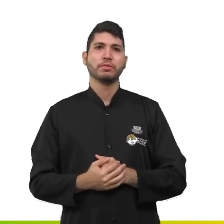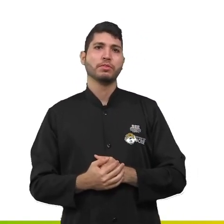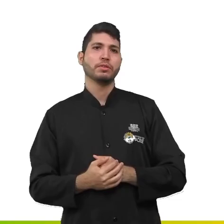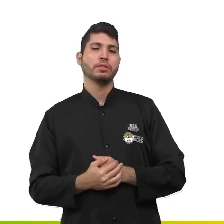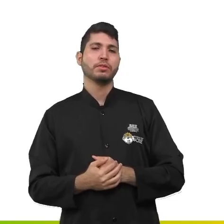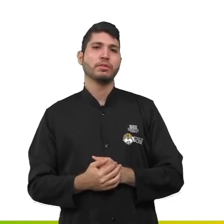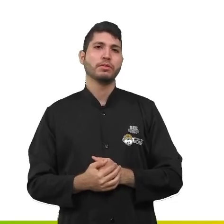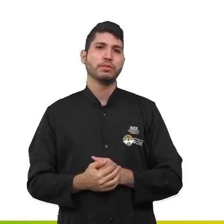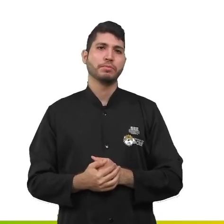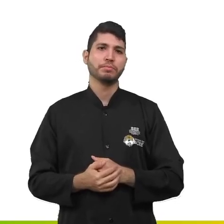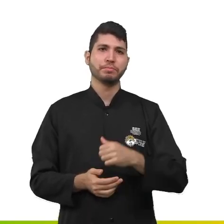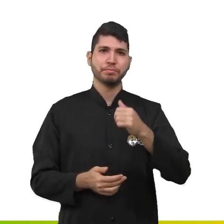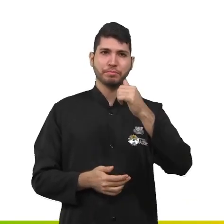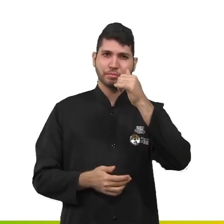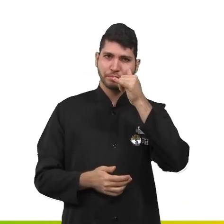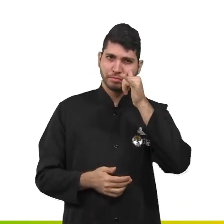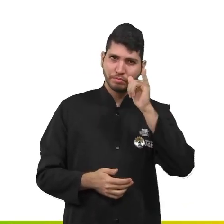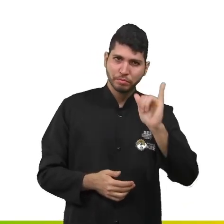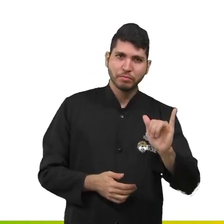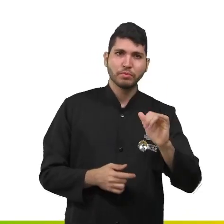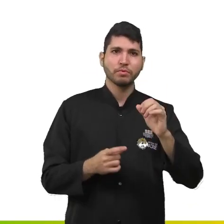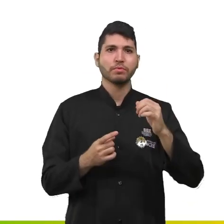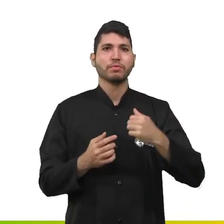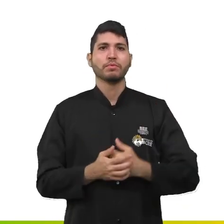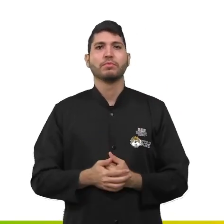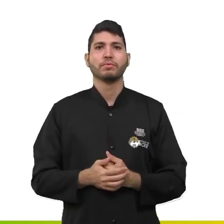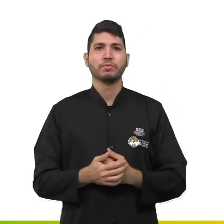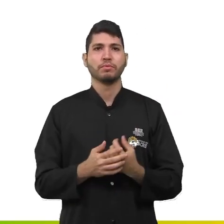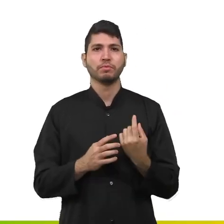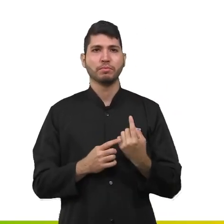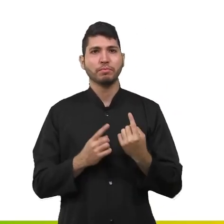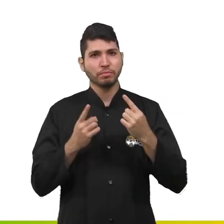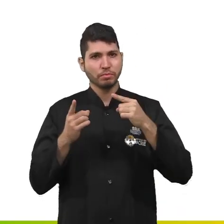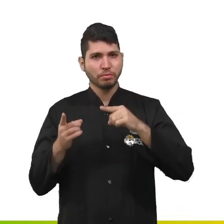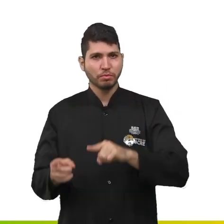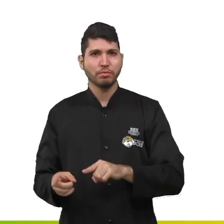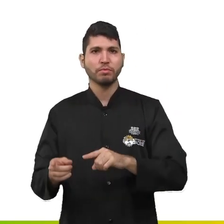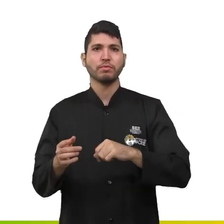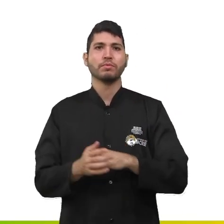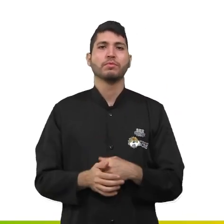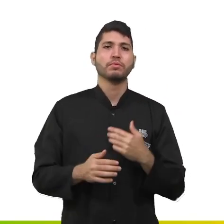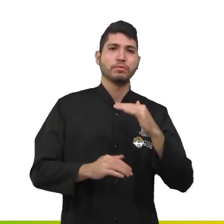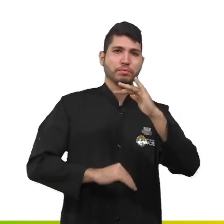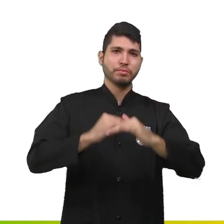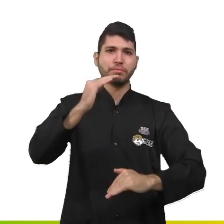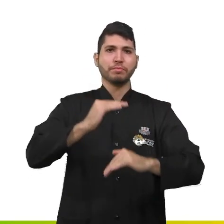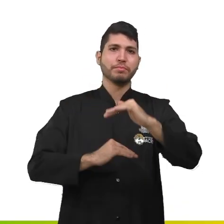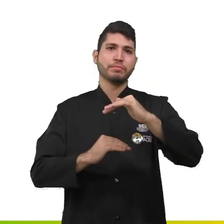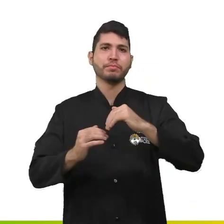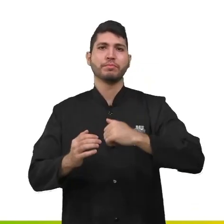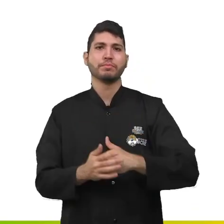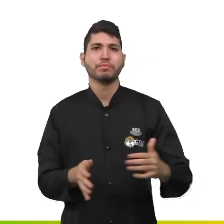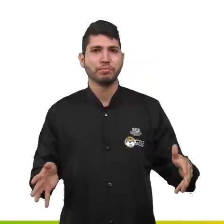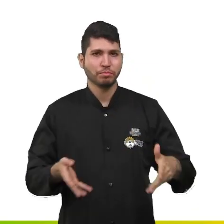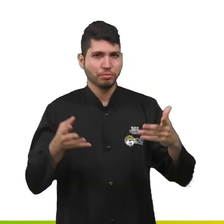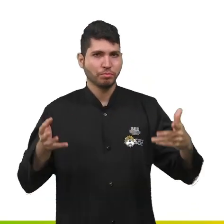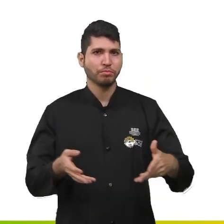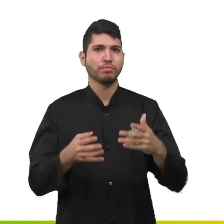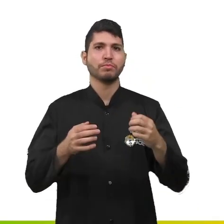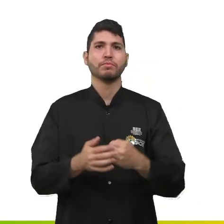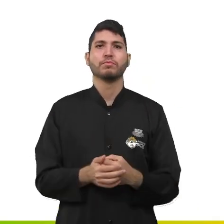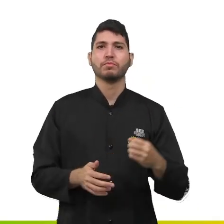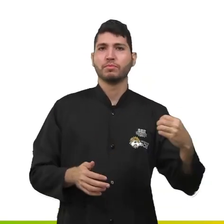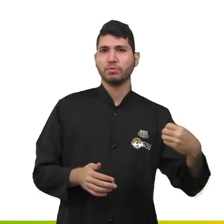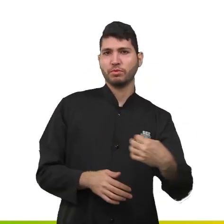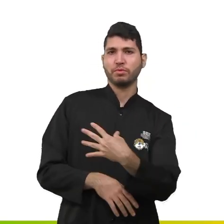habilidades socioemocionais, ok. A gente já mencionou a empatia, a disciplina, a liderança. A promoção da saúde física e